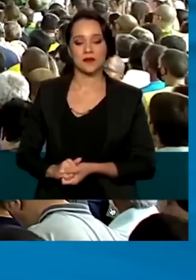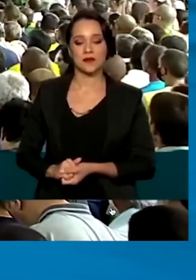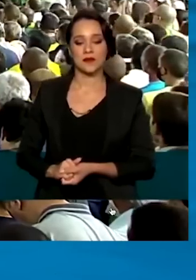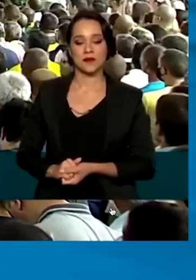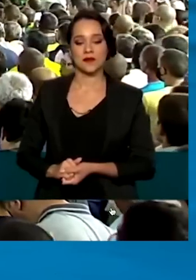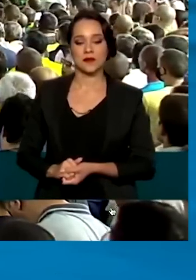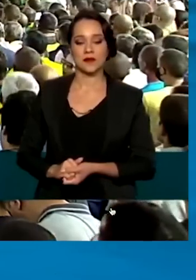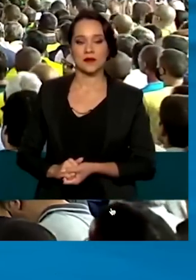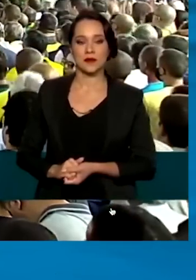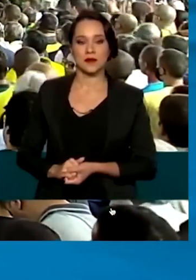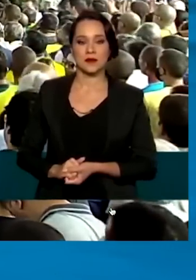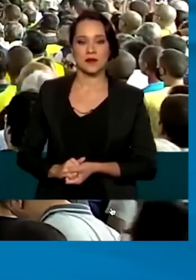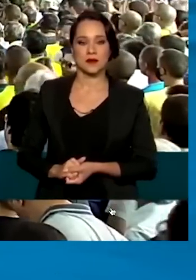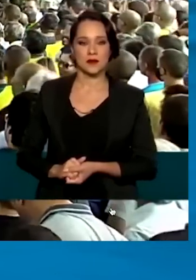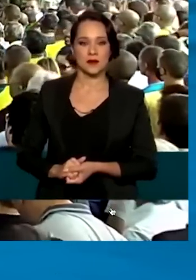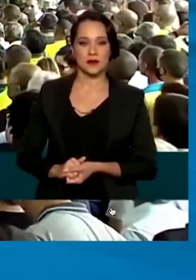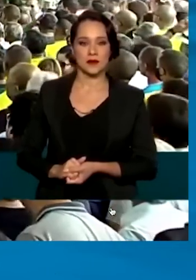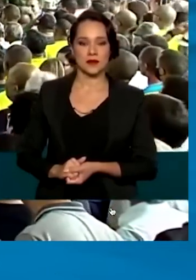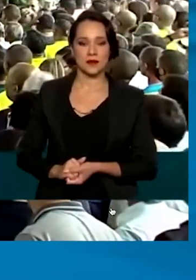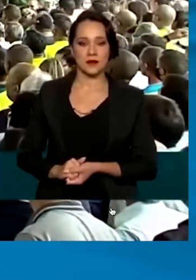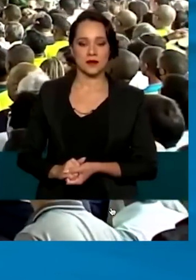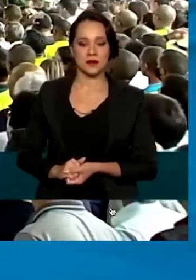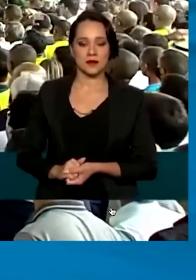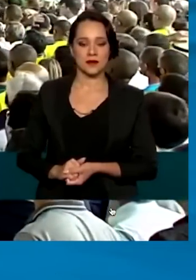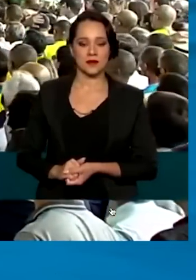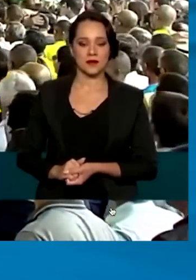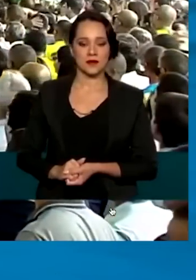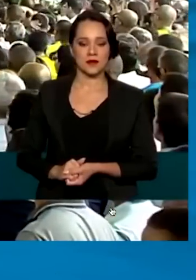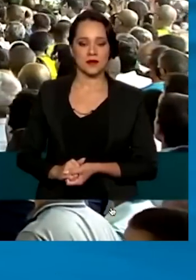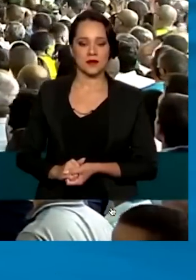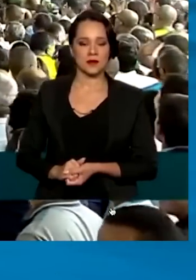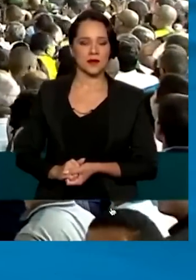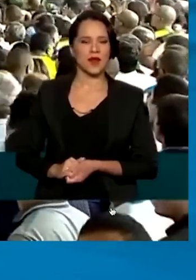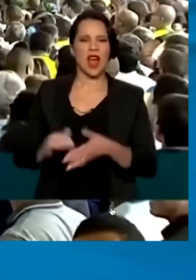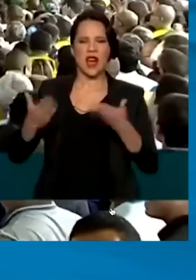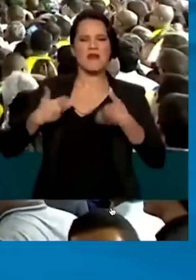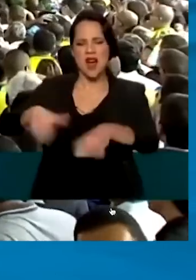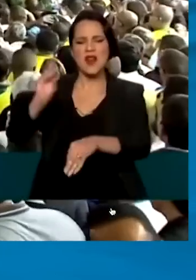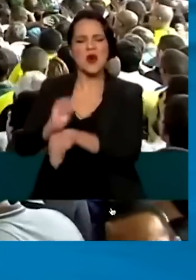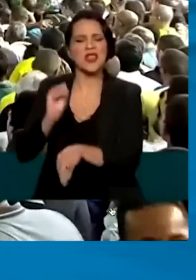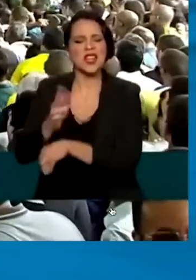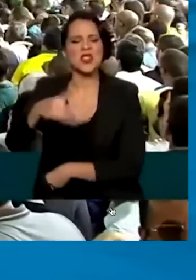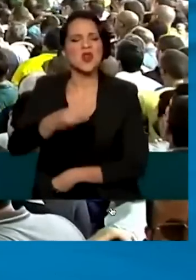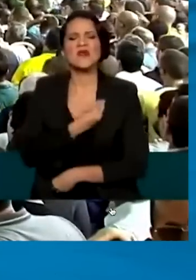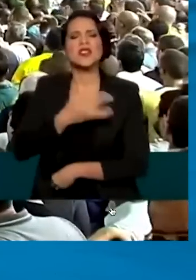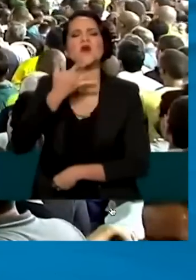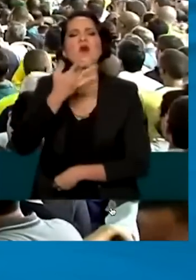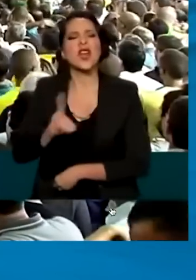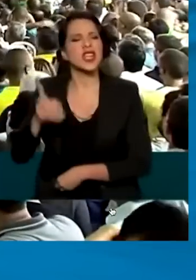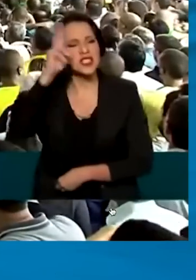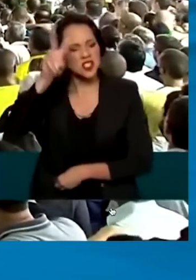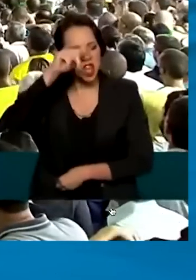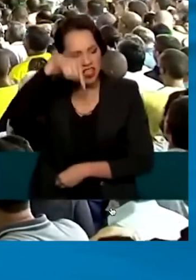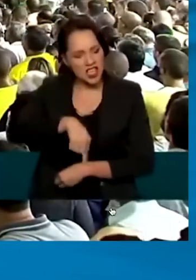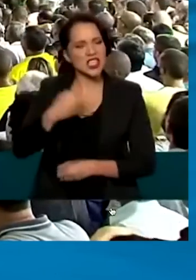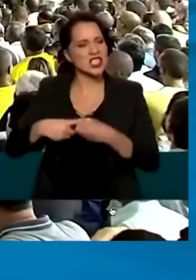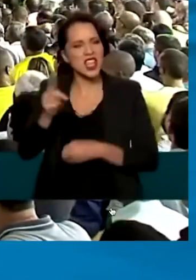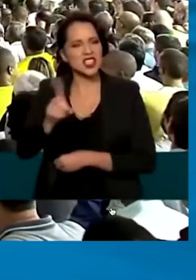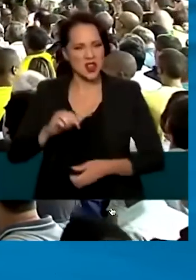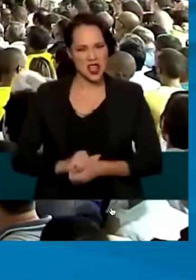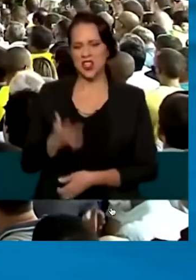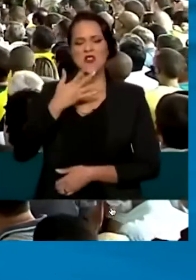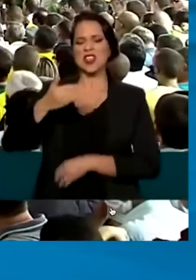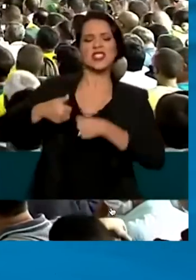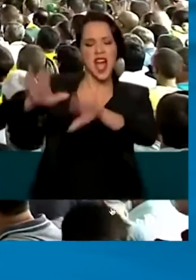Ah, que bom, rapaz. Vai conversando, rapaz. Você não conhece essa história de Alagoas, não, rapaz. Você não conhece, não.